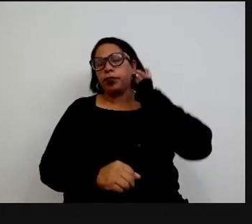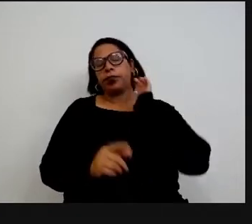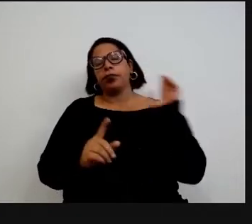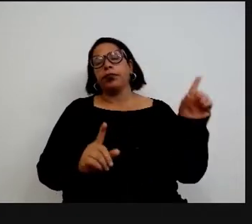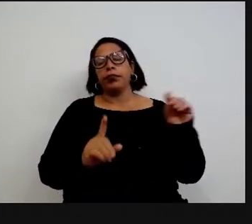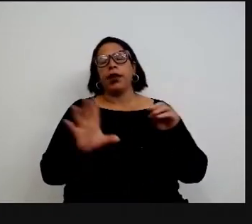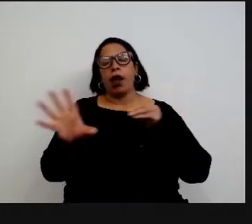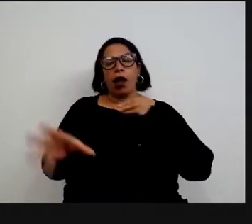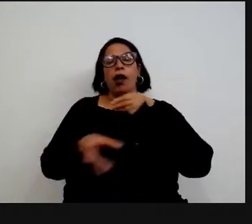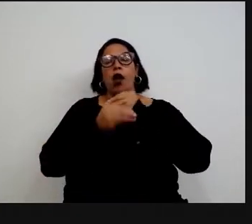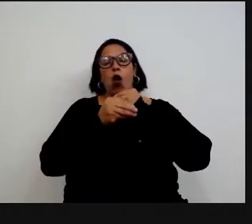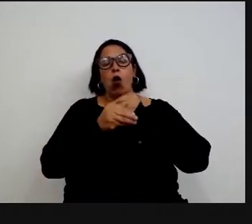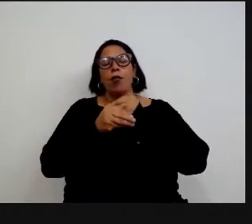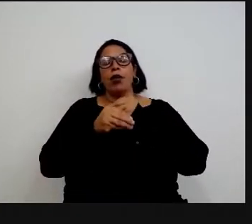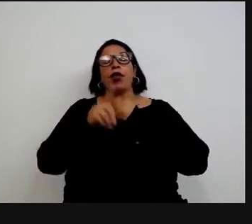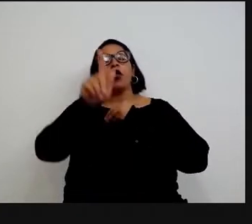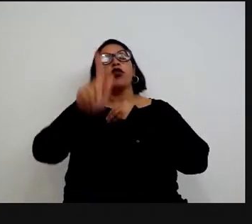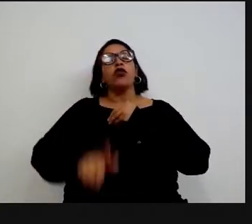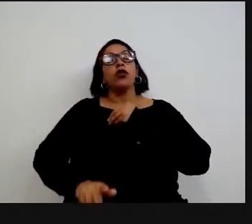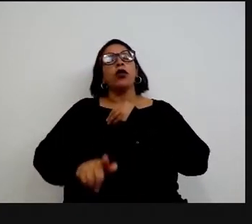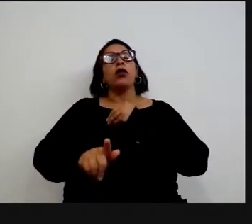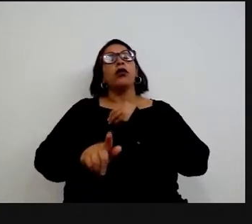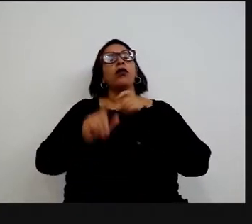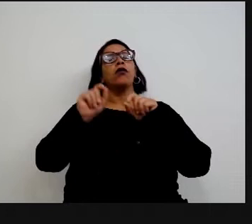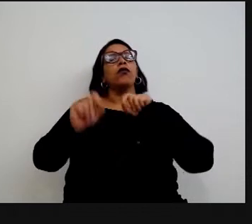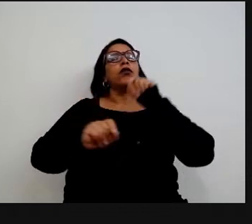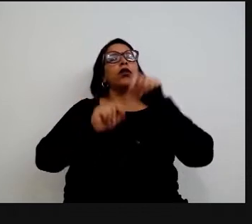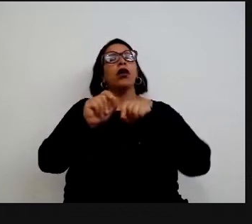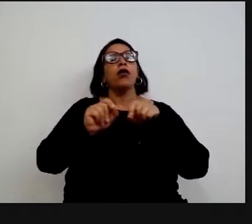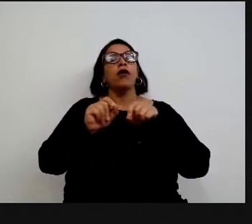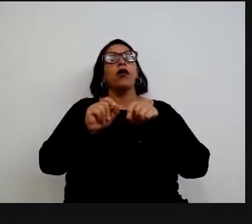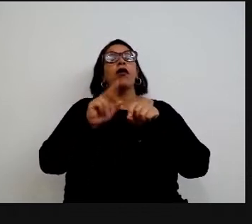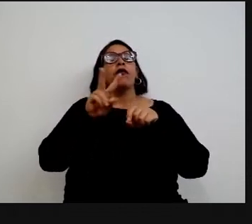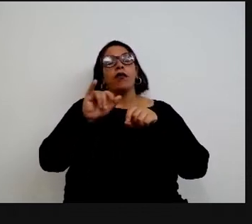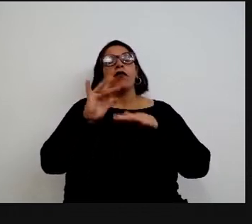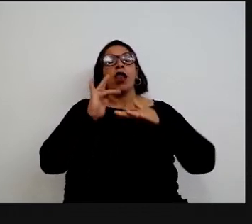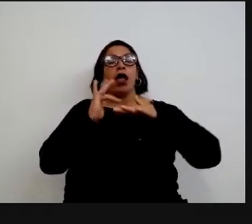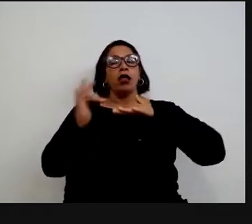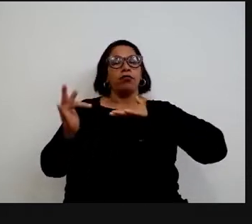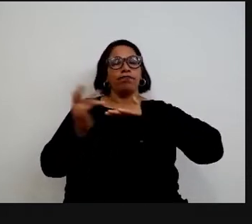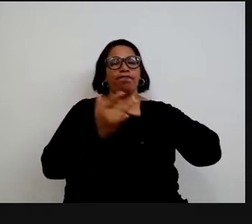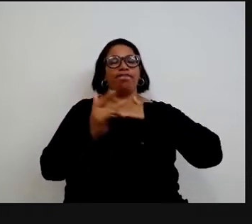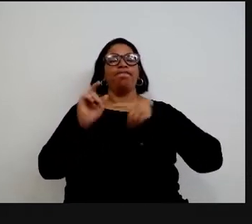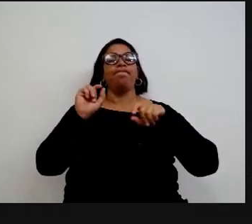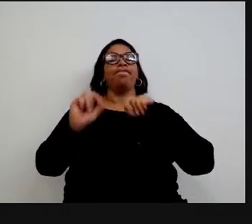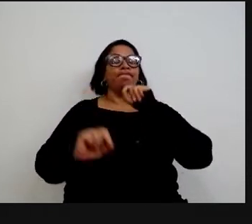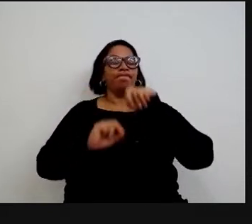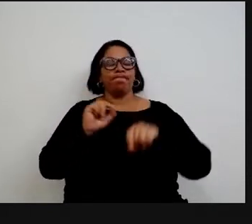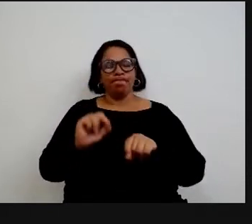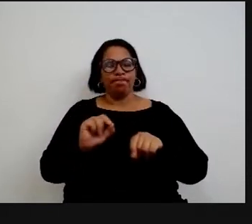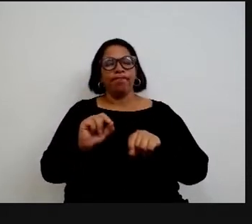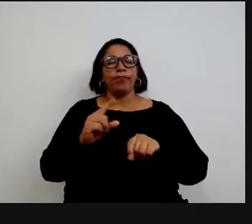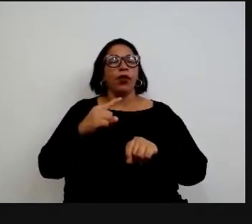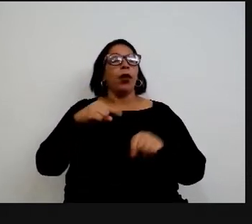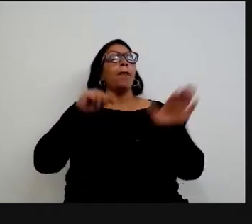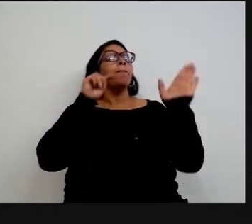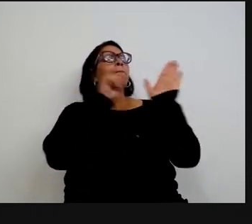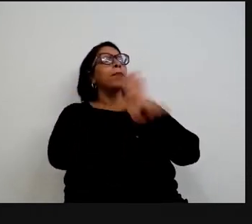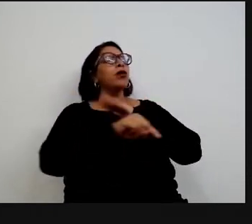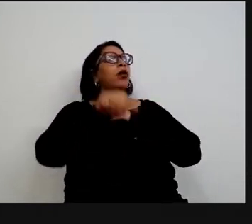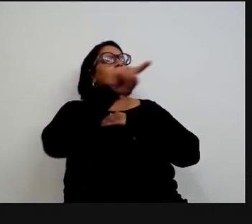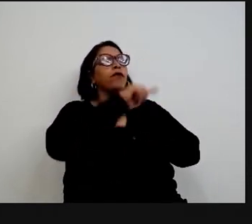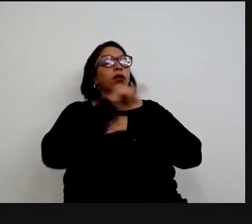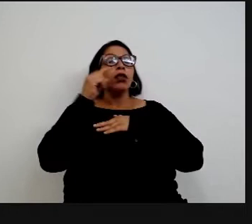Pegando um gancho ainda nessa questão geracional, vamos falar um pouquinho de redes sociais. Como é que